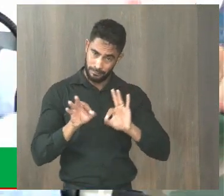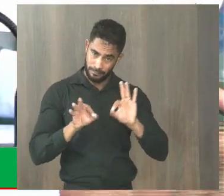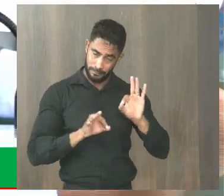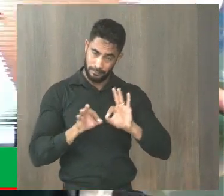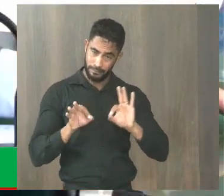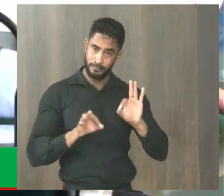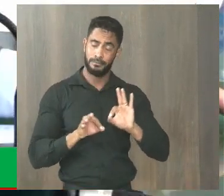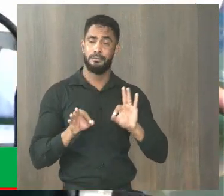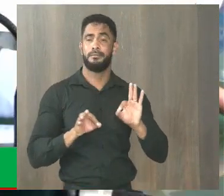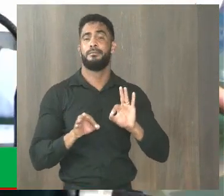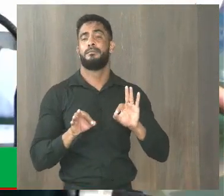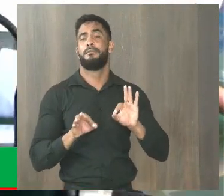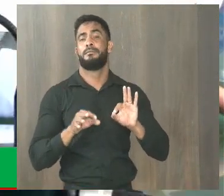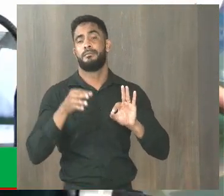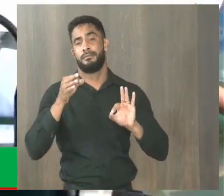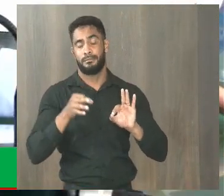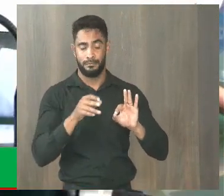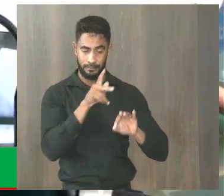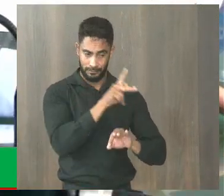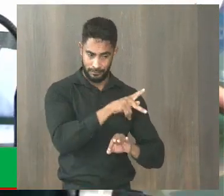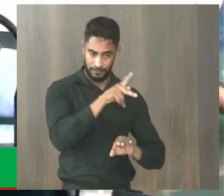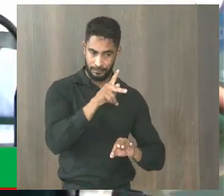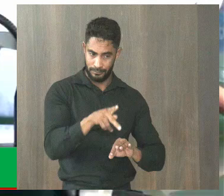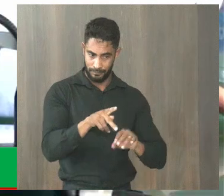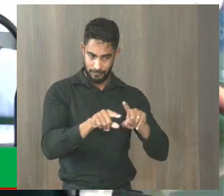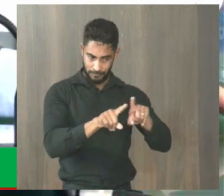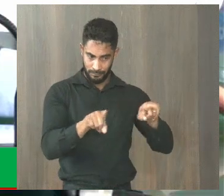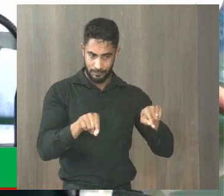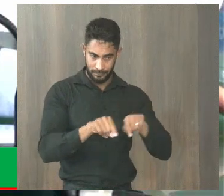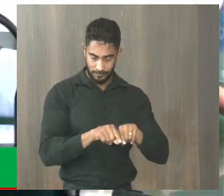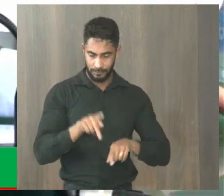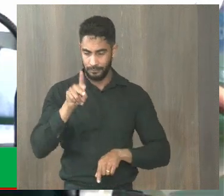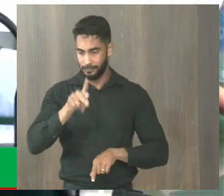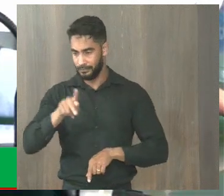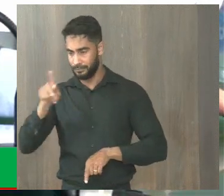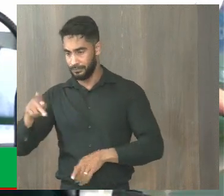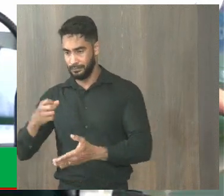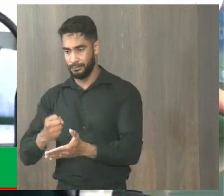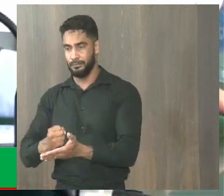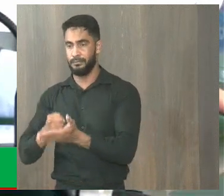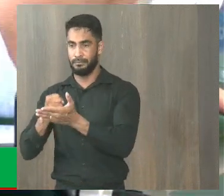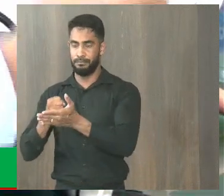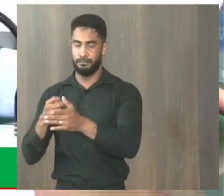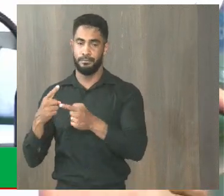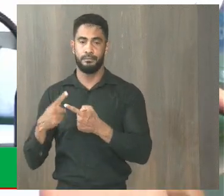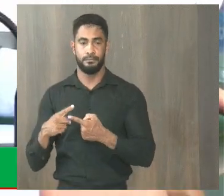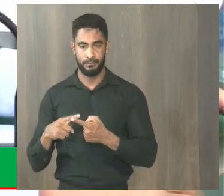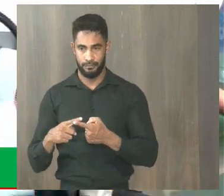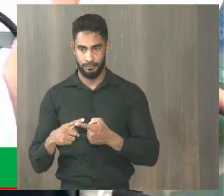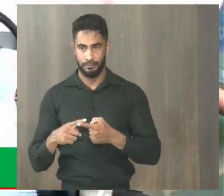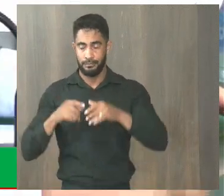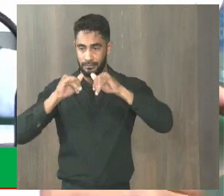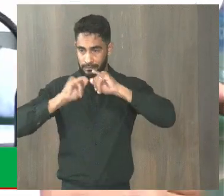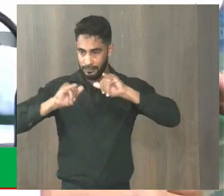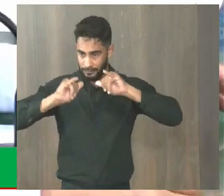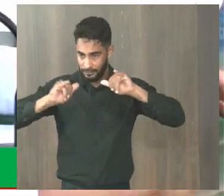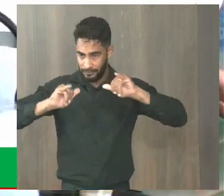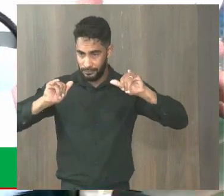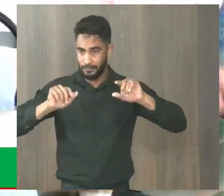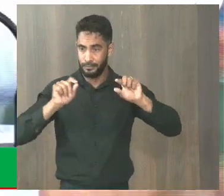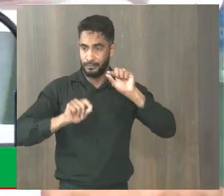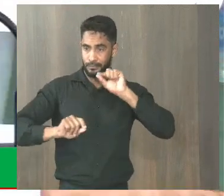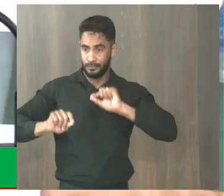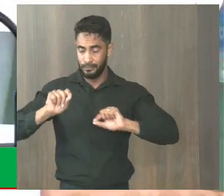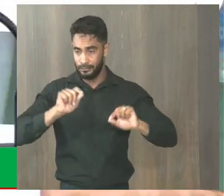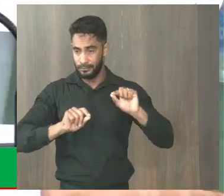essa discrepância entre o professor, né, de sala e o professor de apoio, porque foi divulgado agora recentemente que